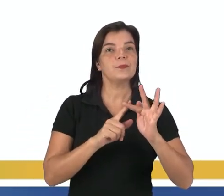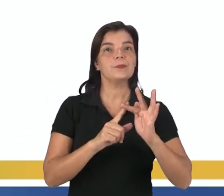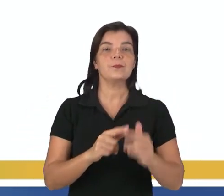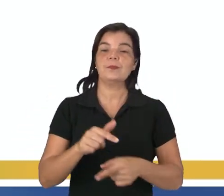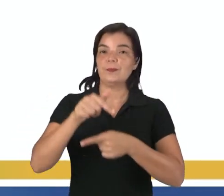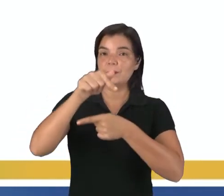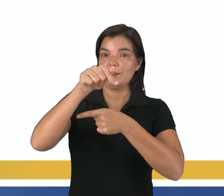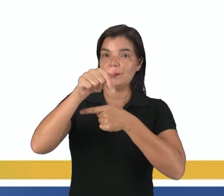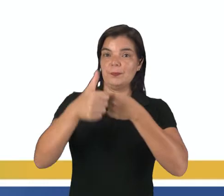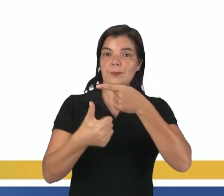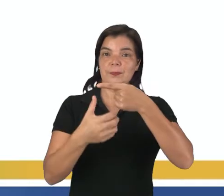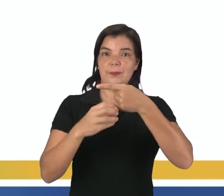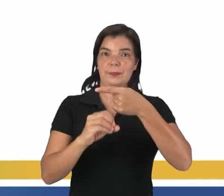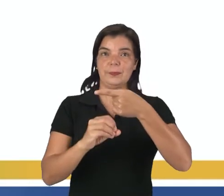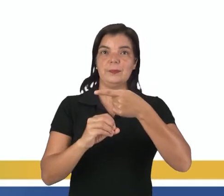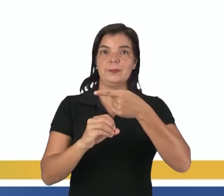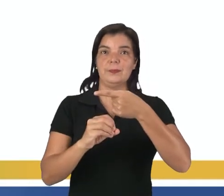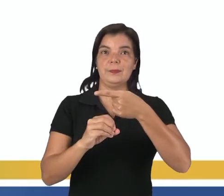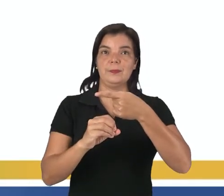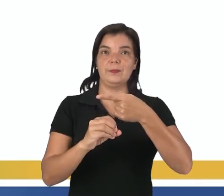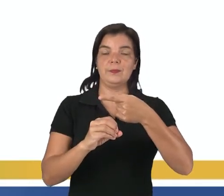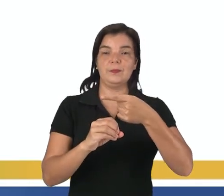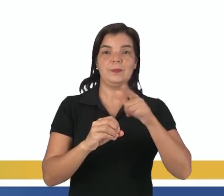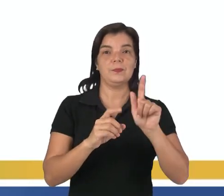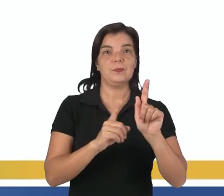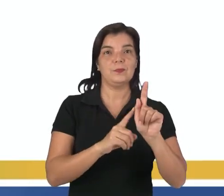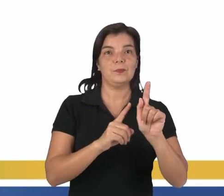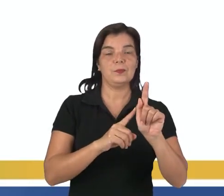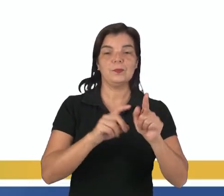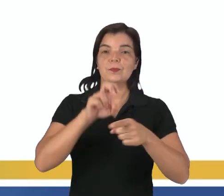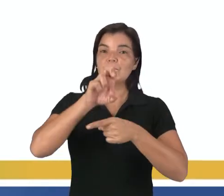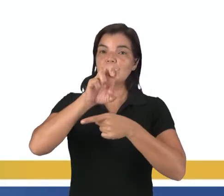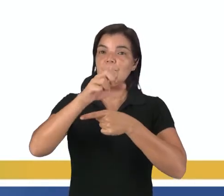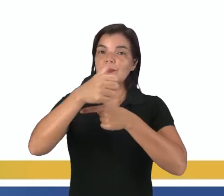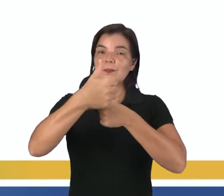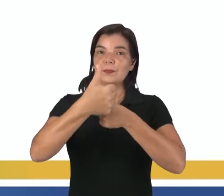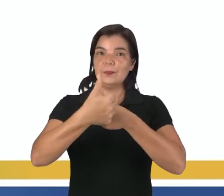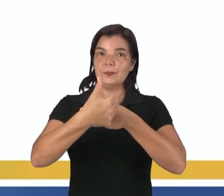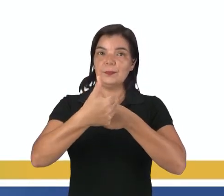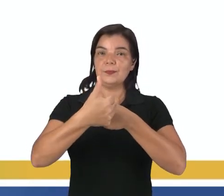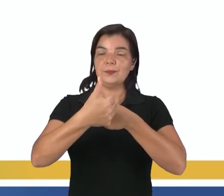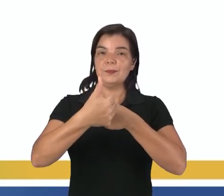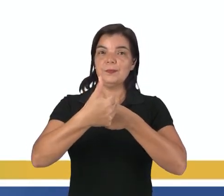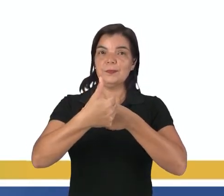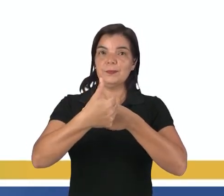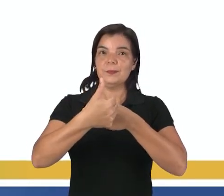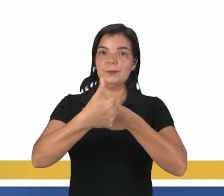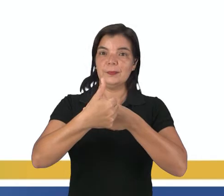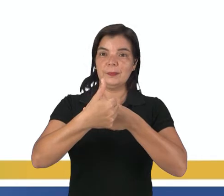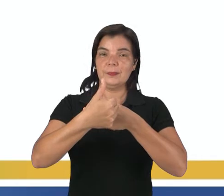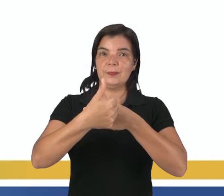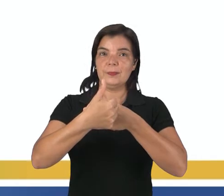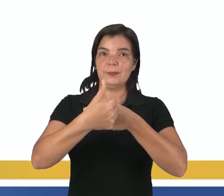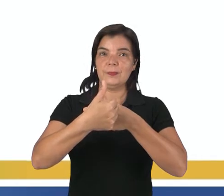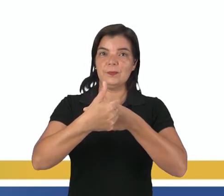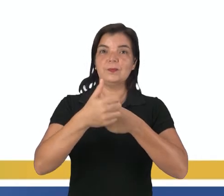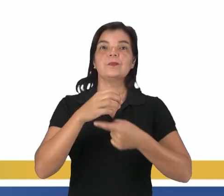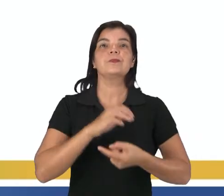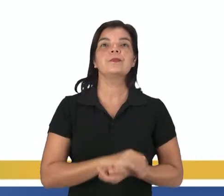lemos 7/10. Letra G, lemos 51